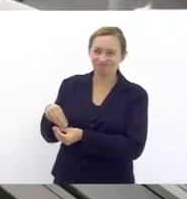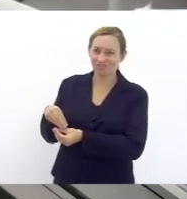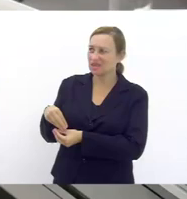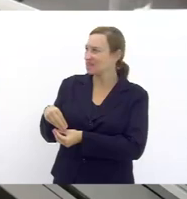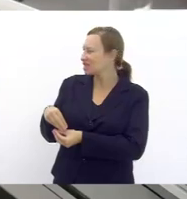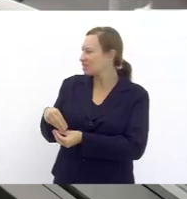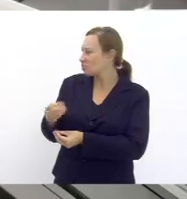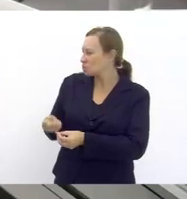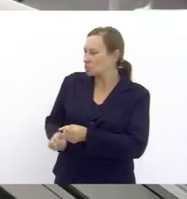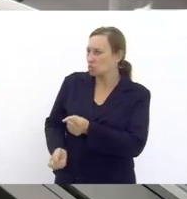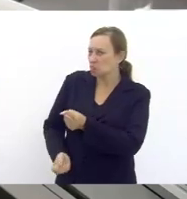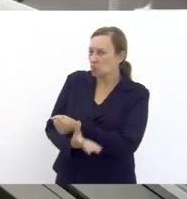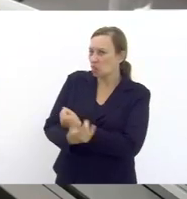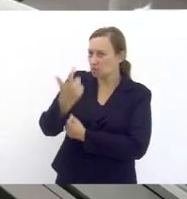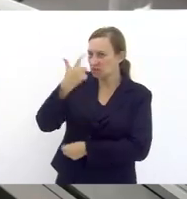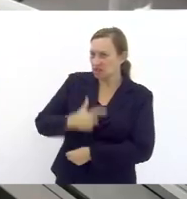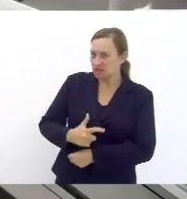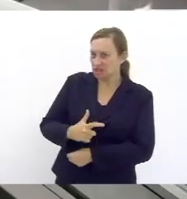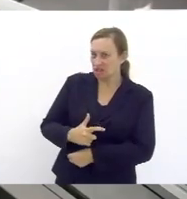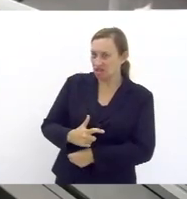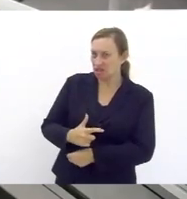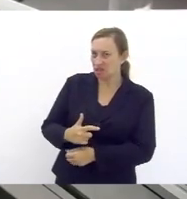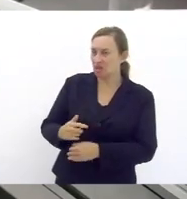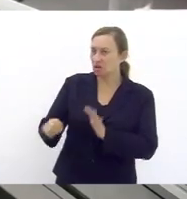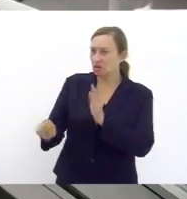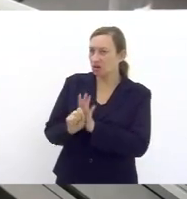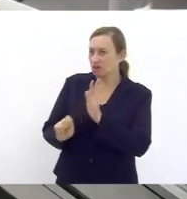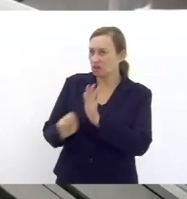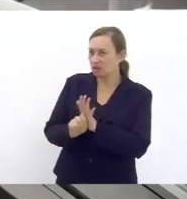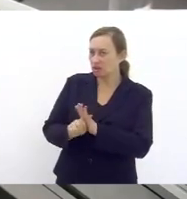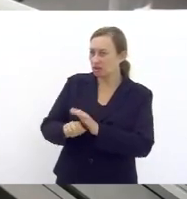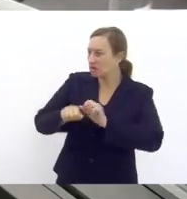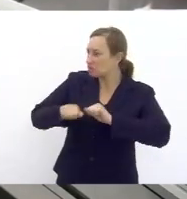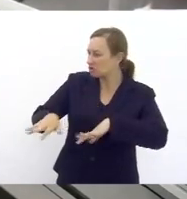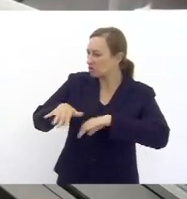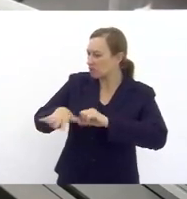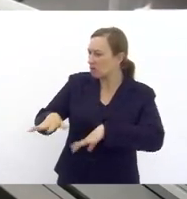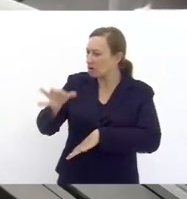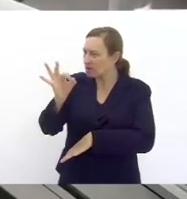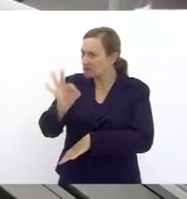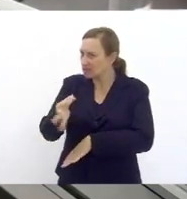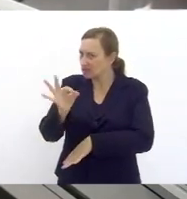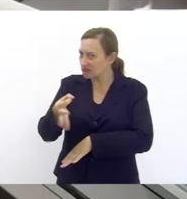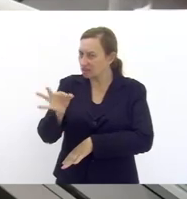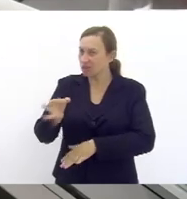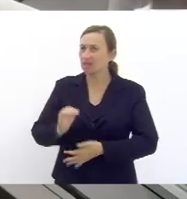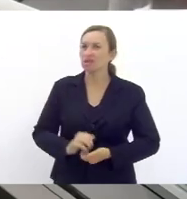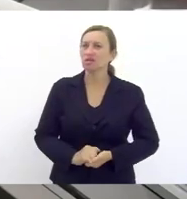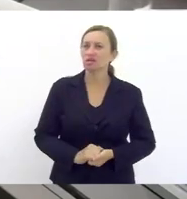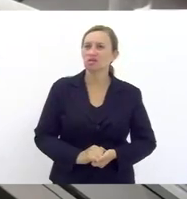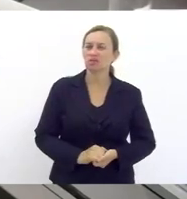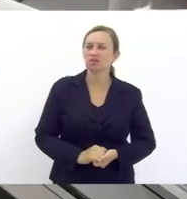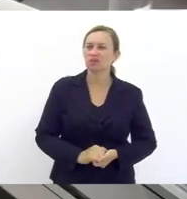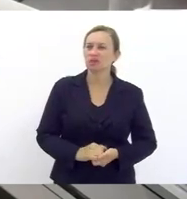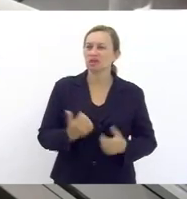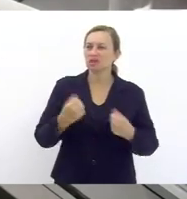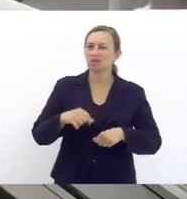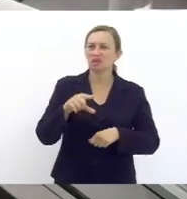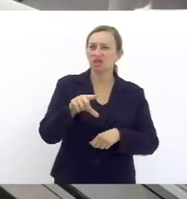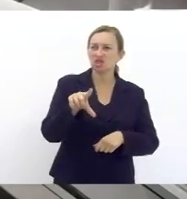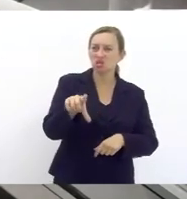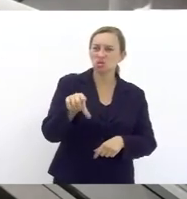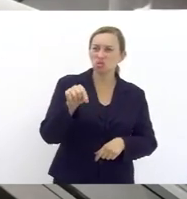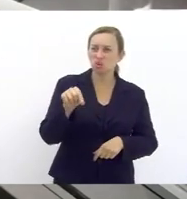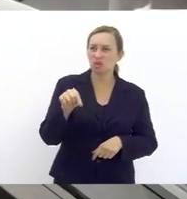né e eu escolhi a luta da marcha da maconha para exatamente não tem que escolher lado